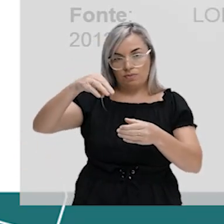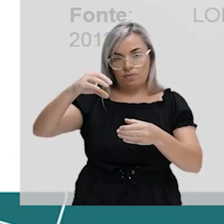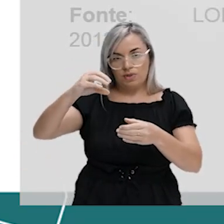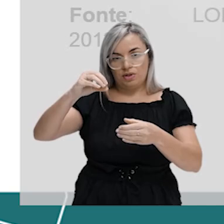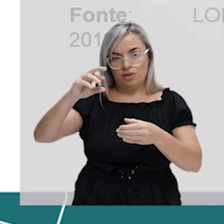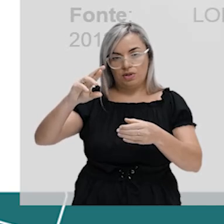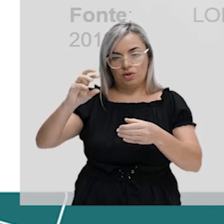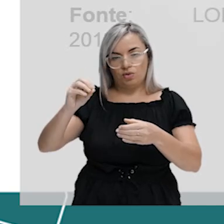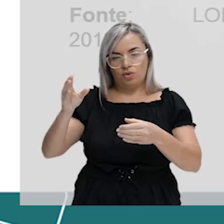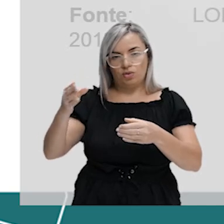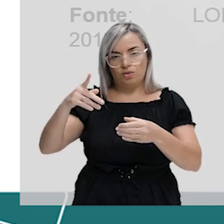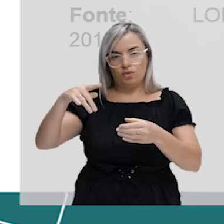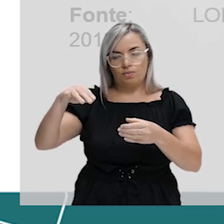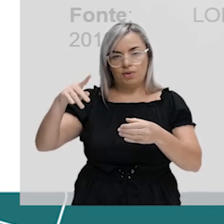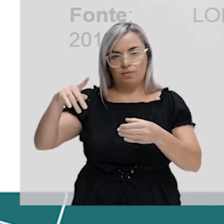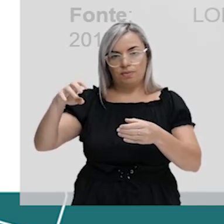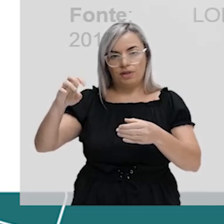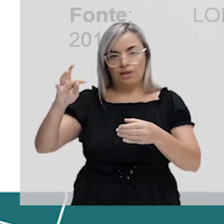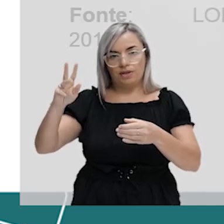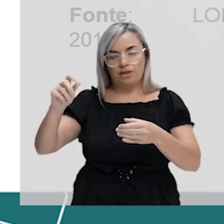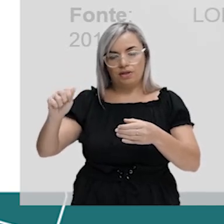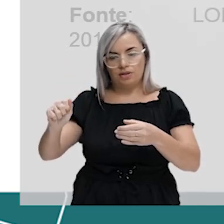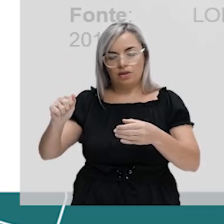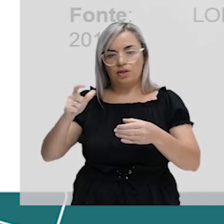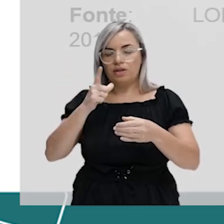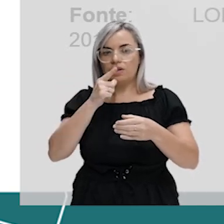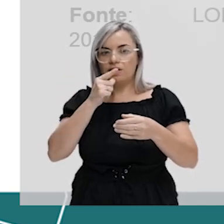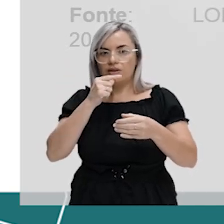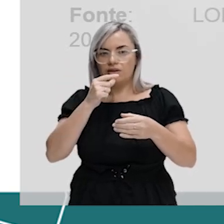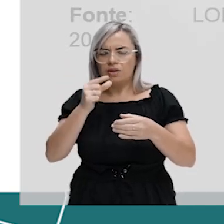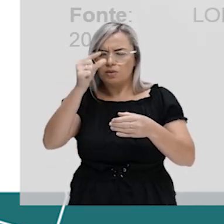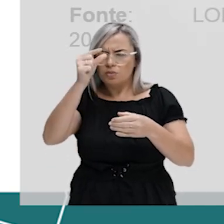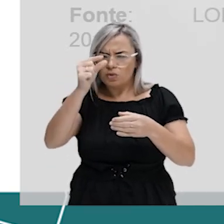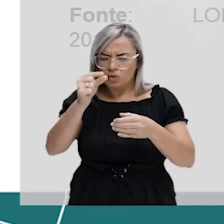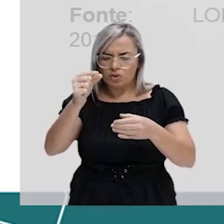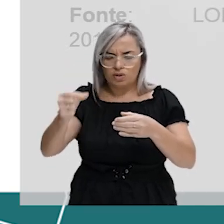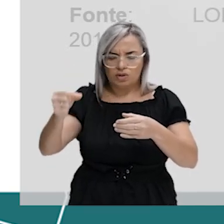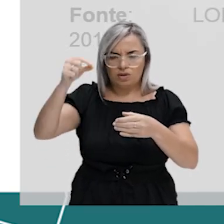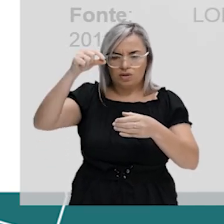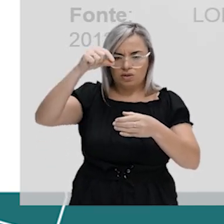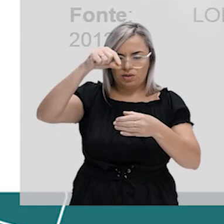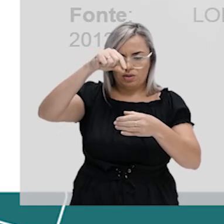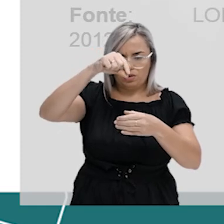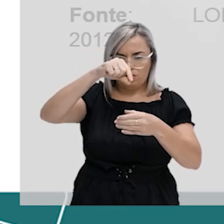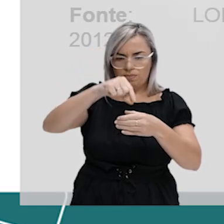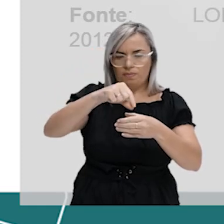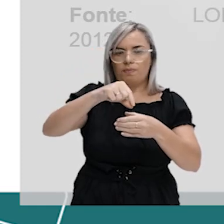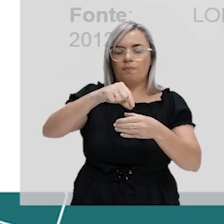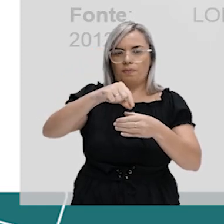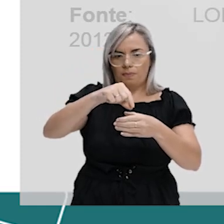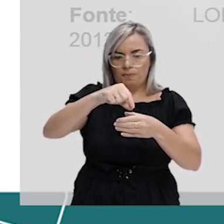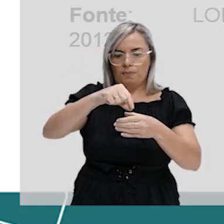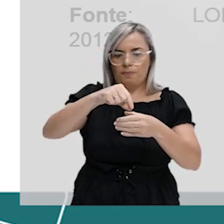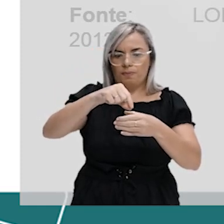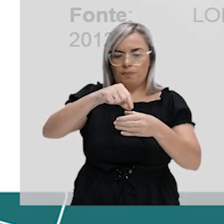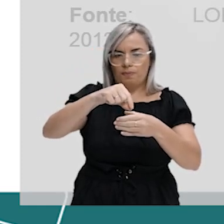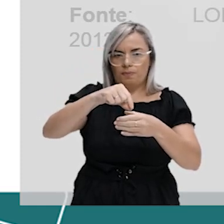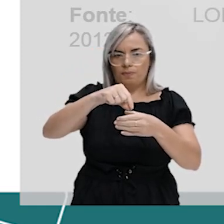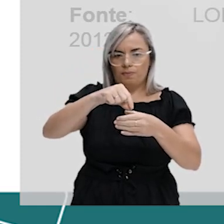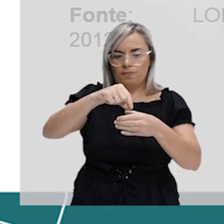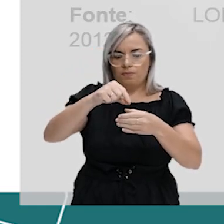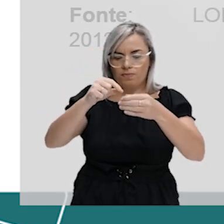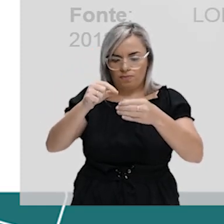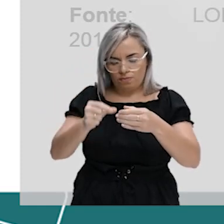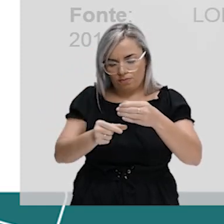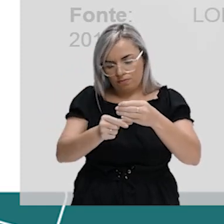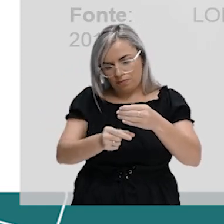para coletar líquidos em pequenos volumes. Essa micropipeta vai ser pipetado ali para dentro dos